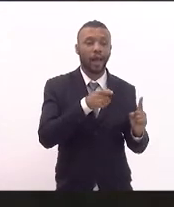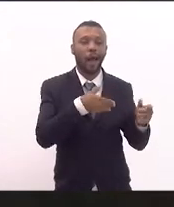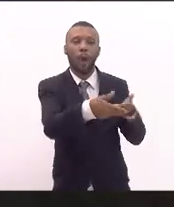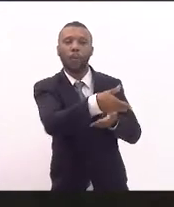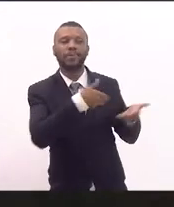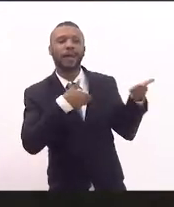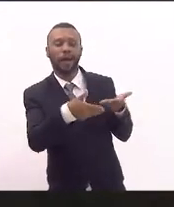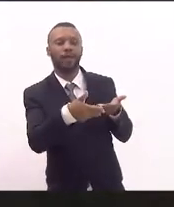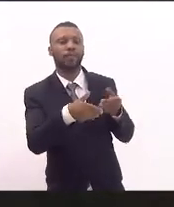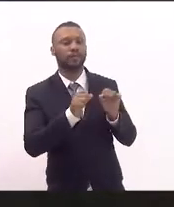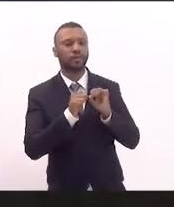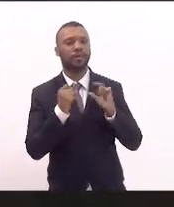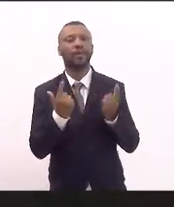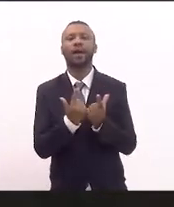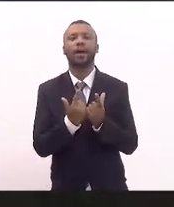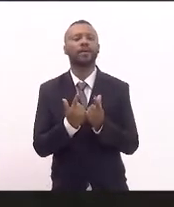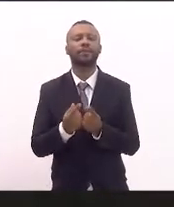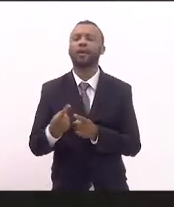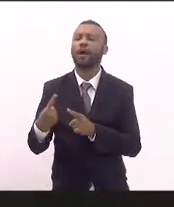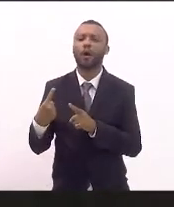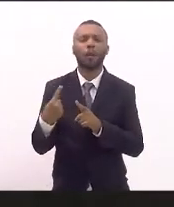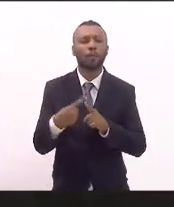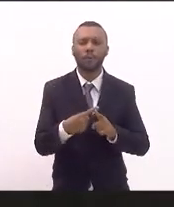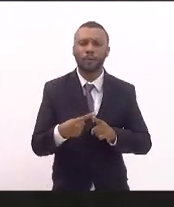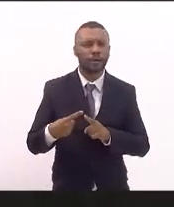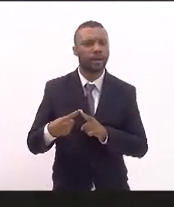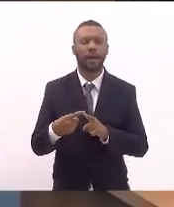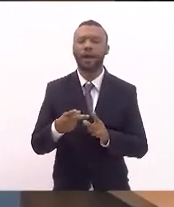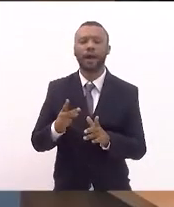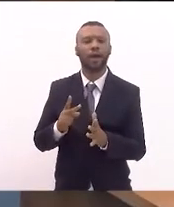casa. Porque